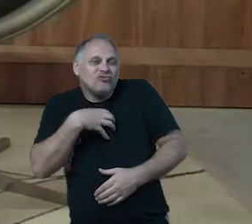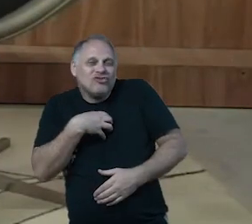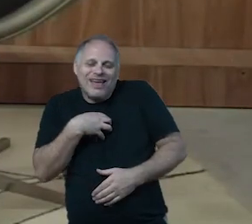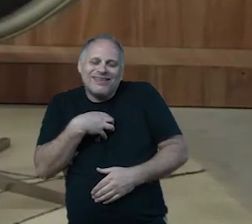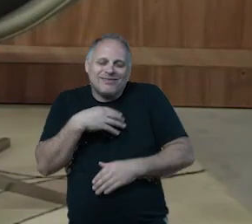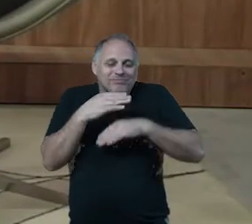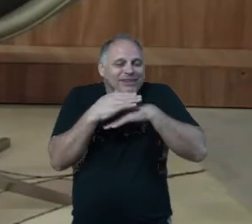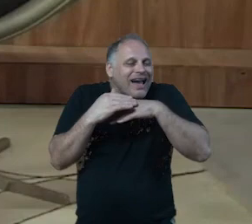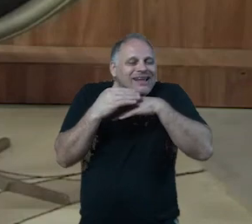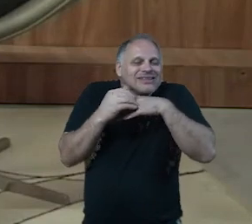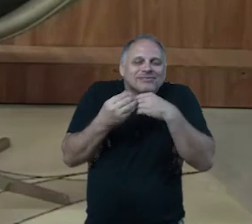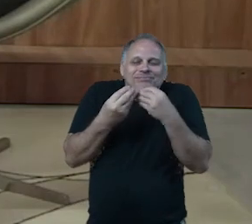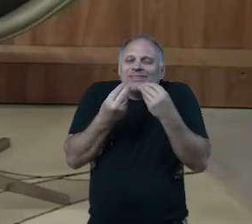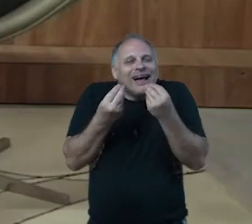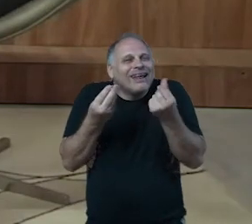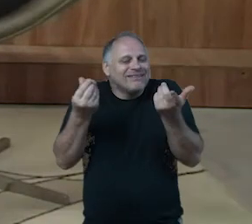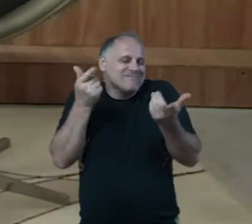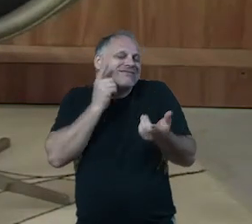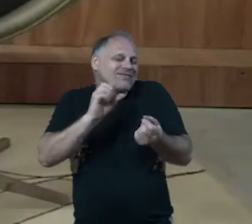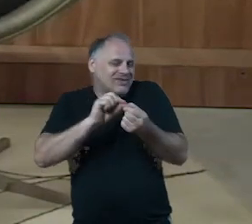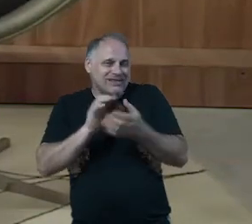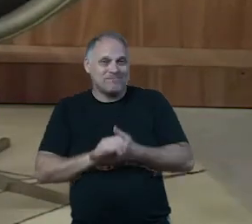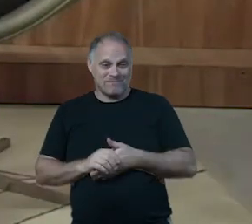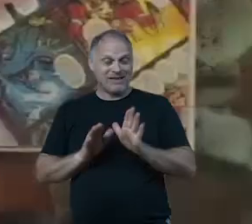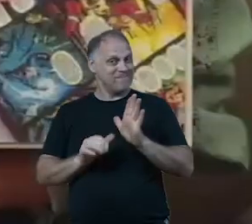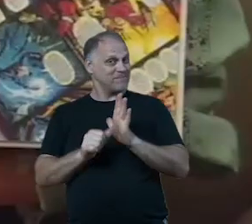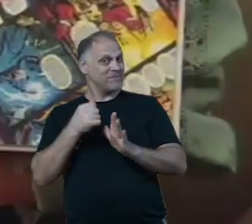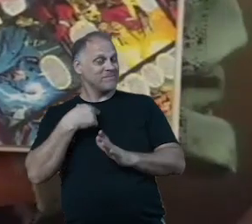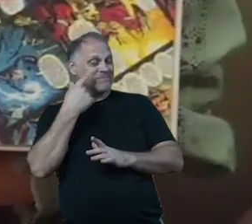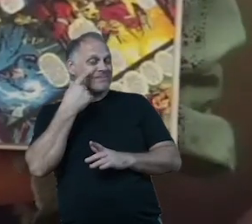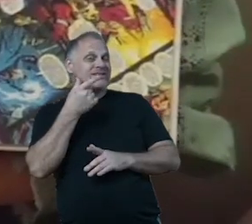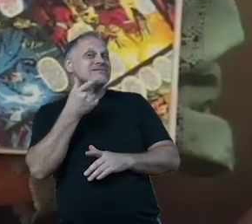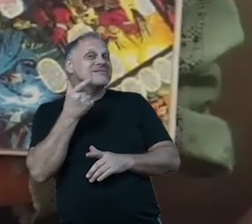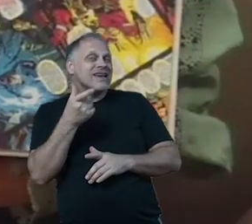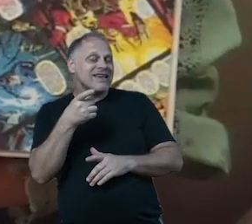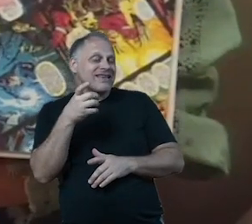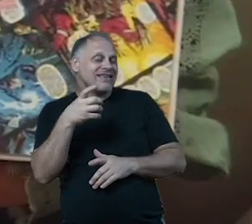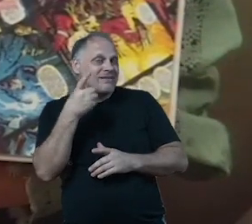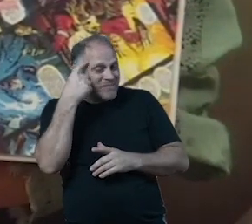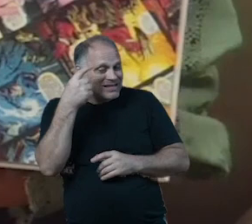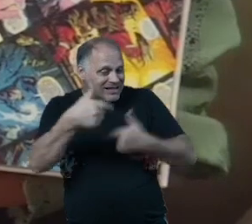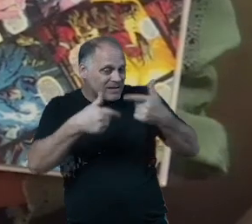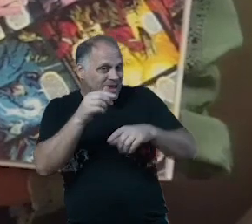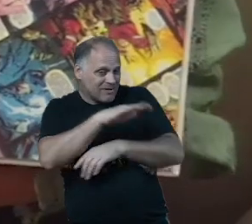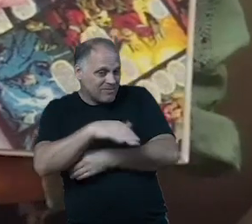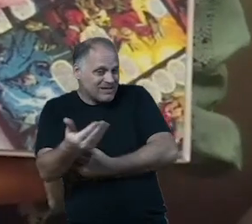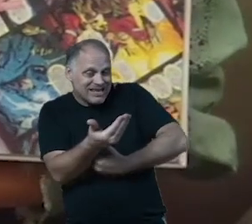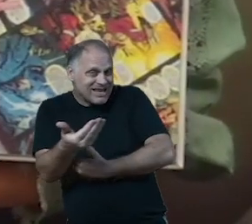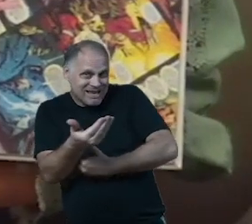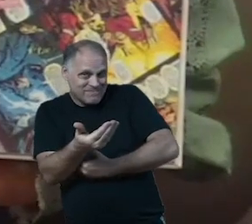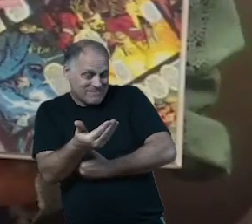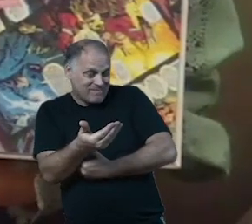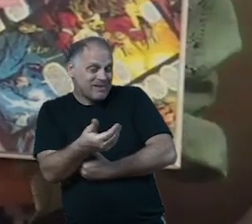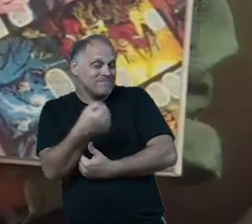né? Tem toda uma delicadeza para conseguir. Sim, eu acho que primeiro tu tem que te identificar, quem pensa em trabalhar com criança, assim, com